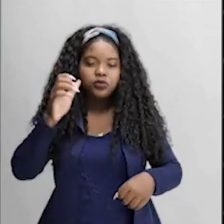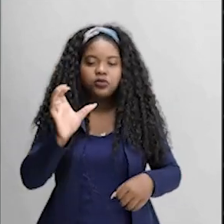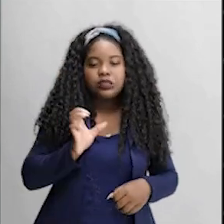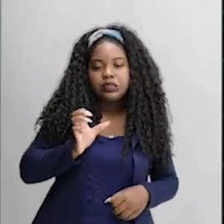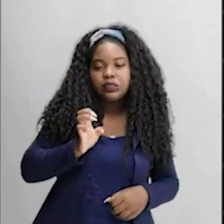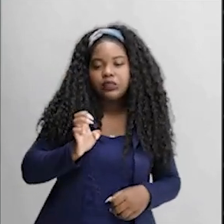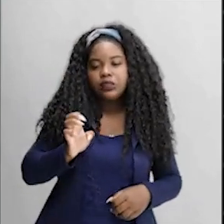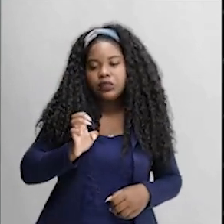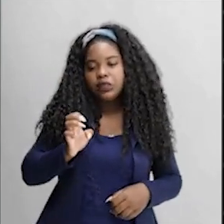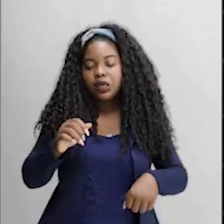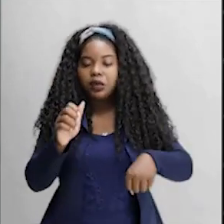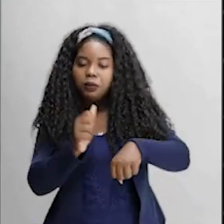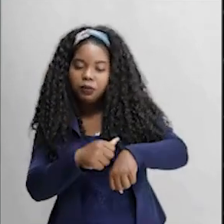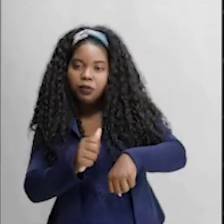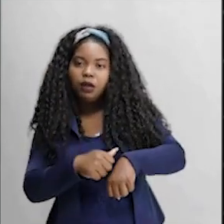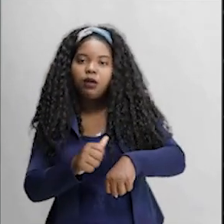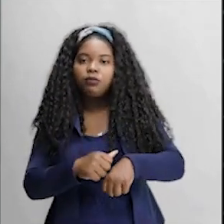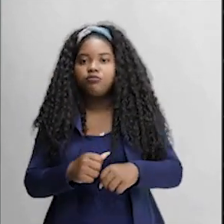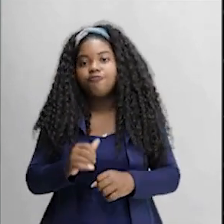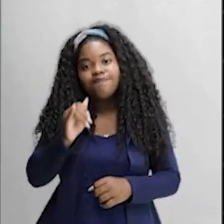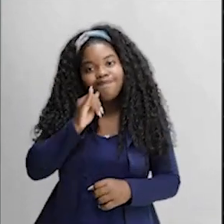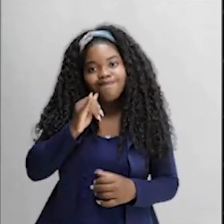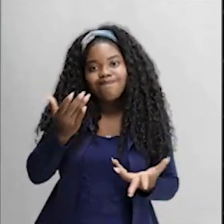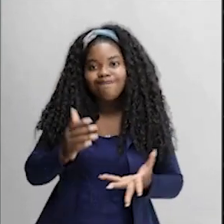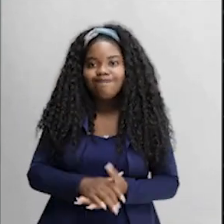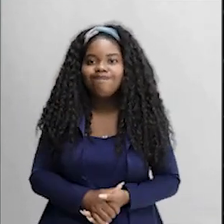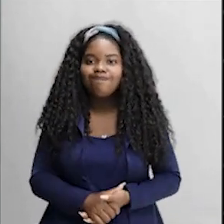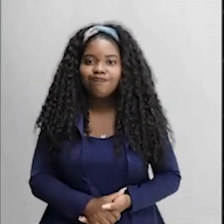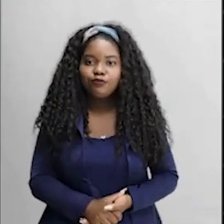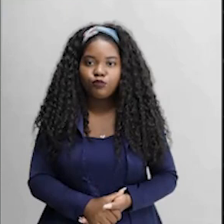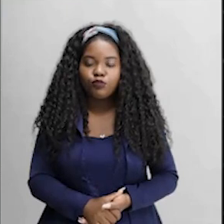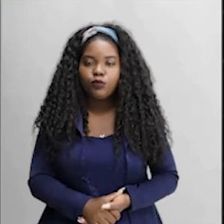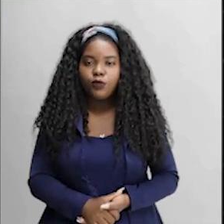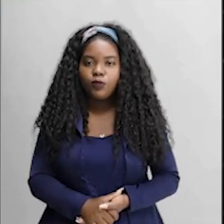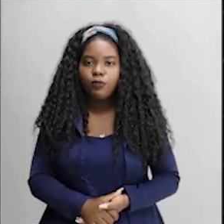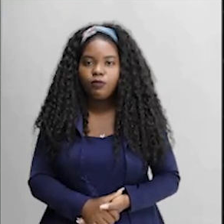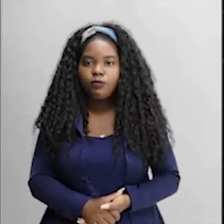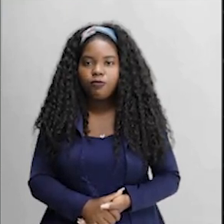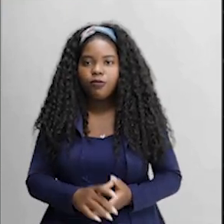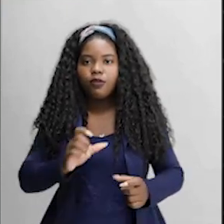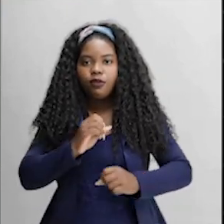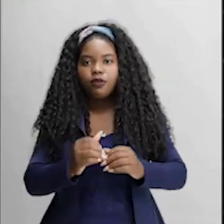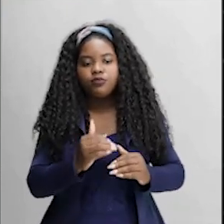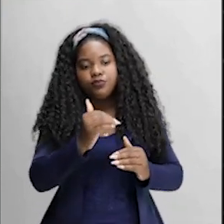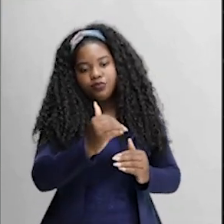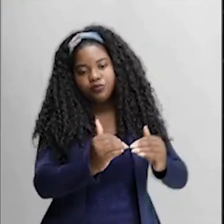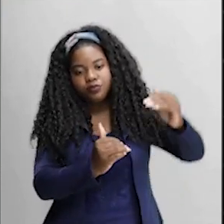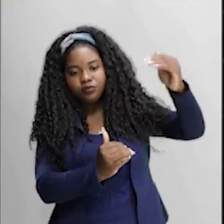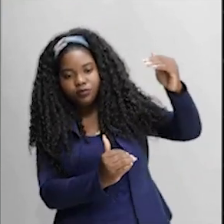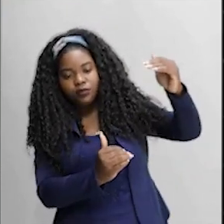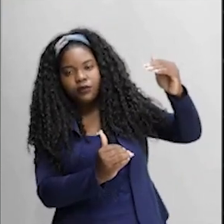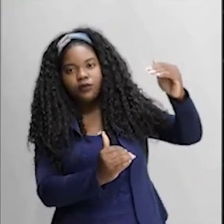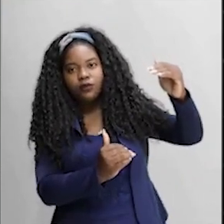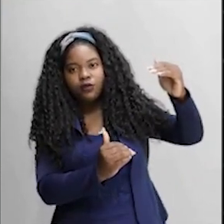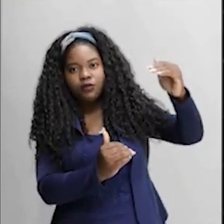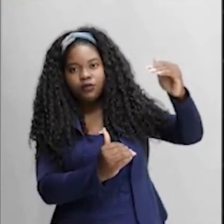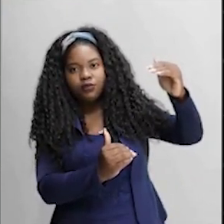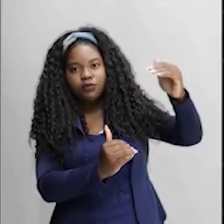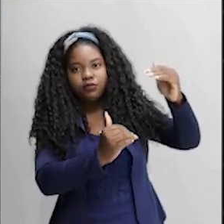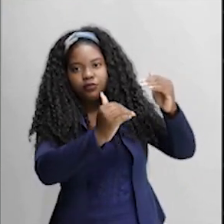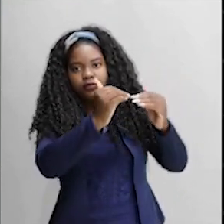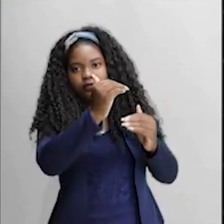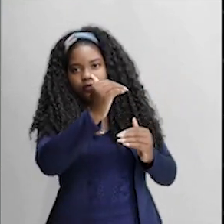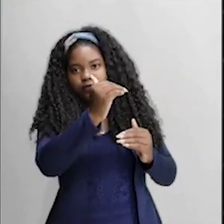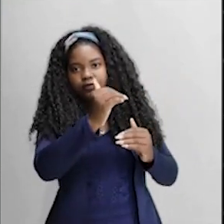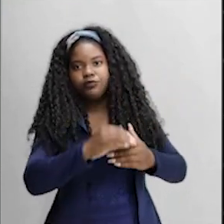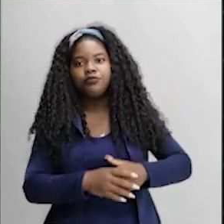usar critérios que são muito mais fechados à condição de ascensão social ou descenso social, por exemplo.